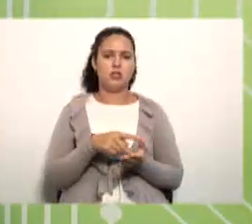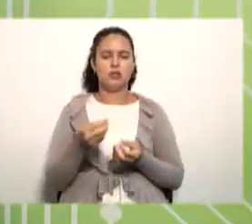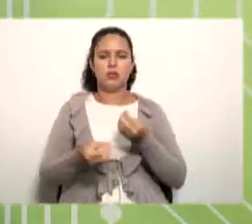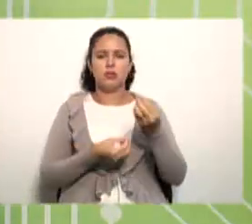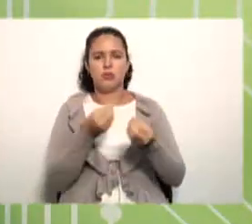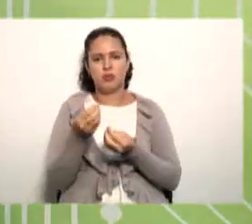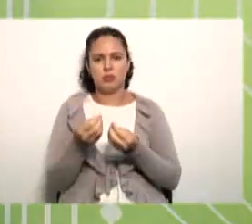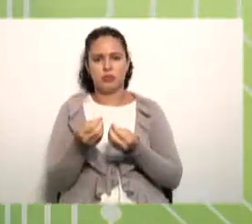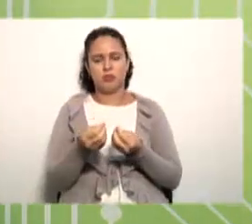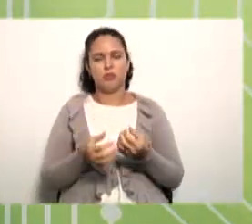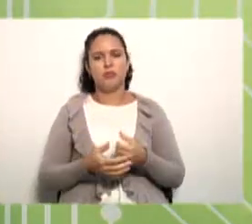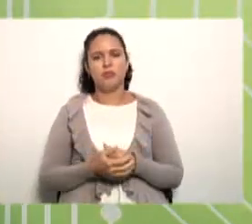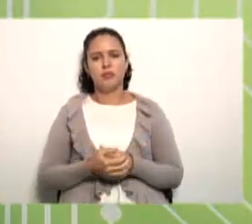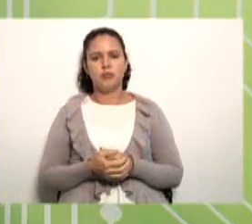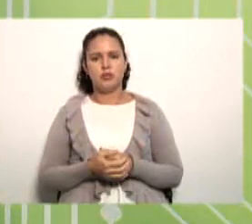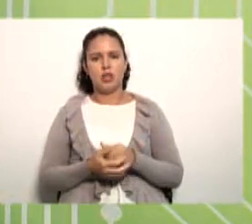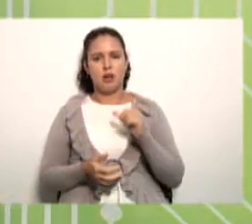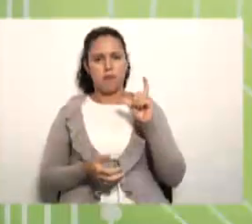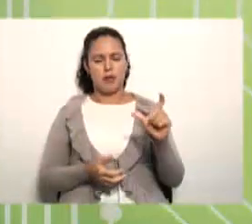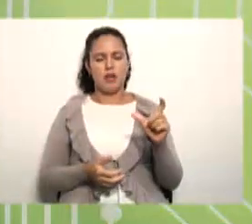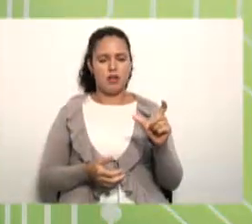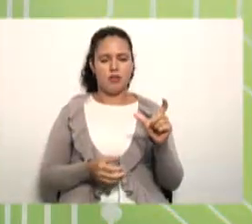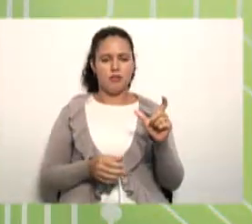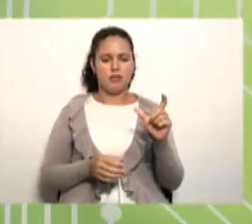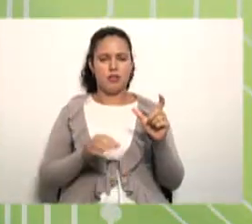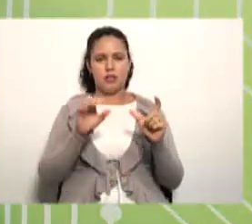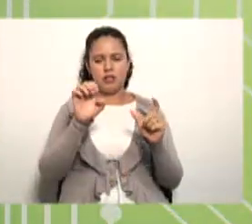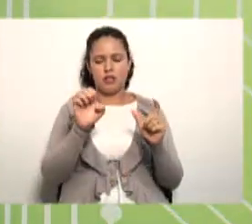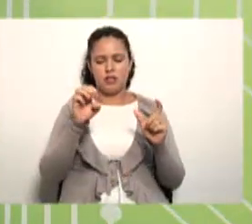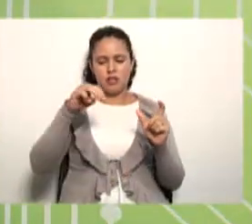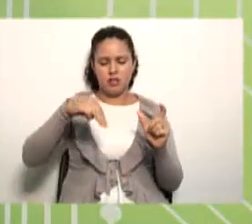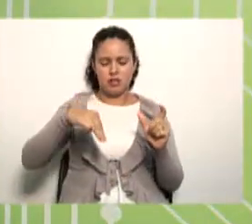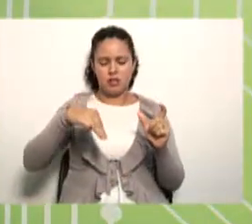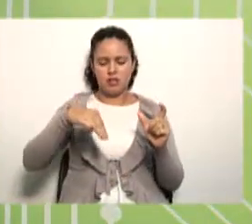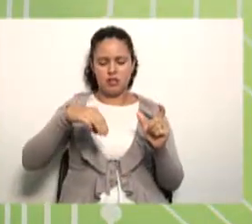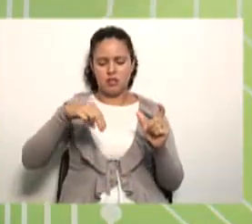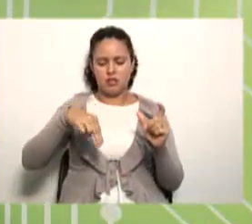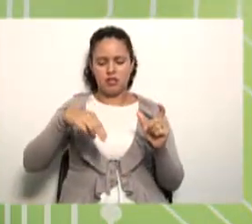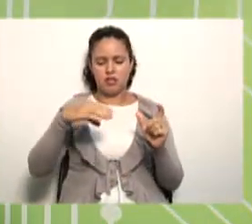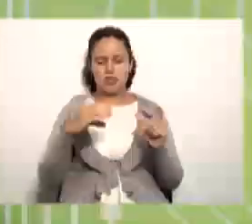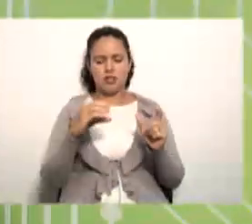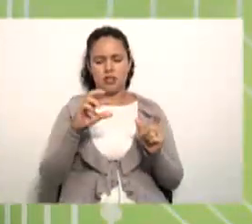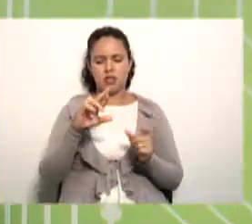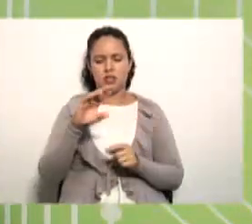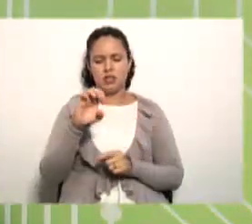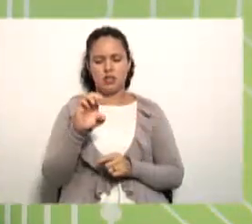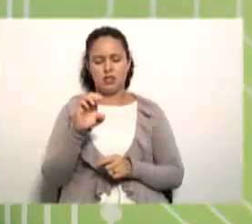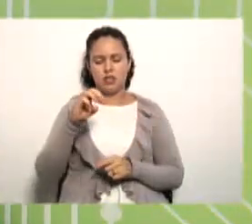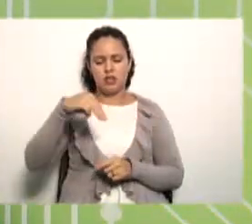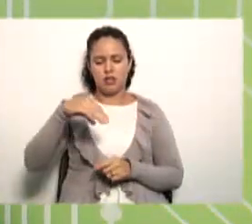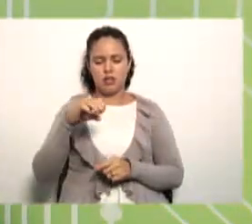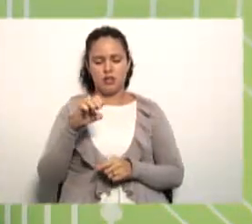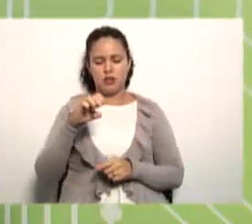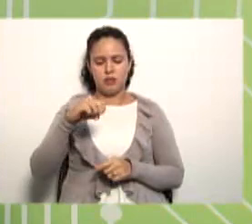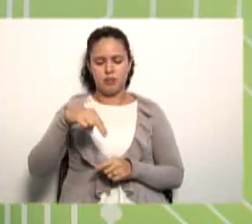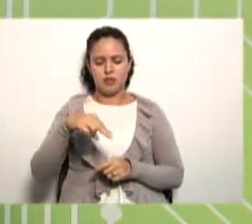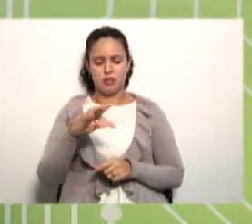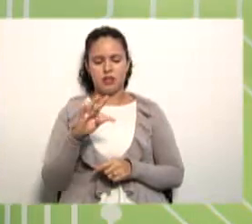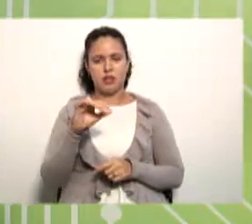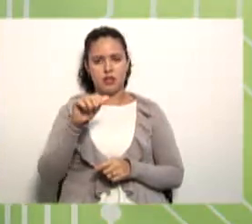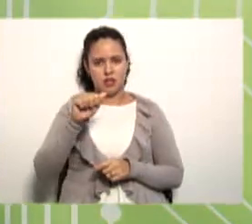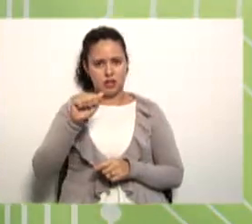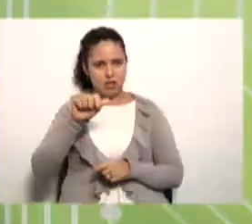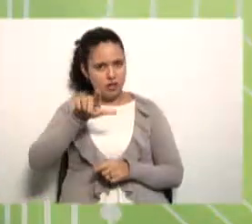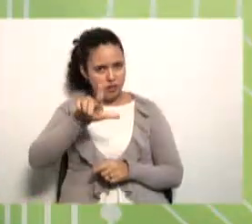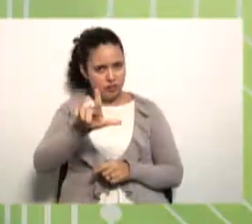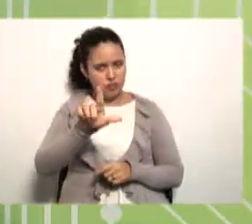incremental. E a palavra incremental eu uso aqui para significar o seguinte: primeiro, eu vou testar comprando um computador ou um robô para ver como ele funciona na